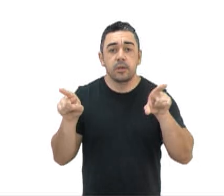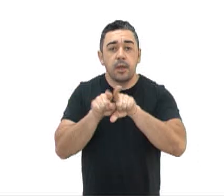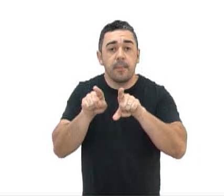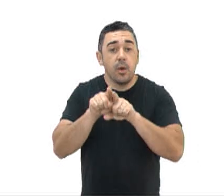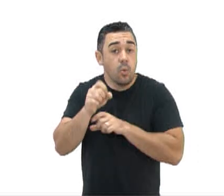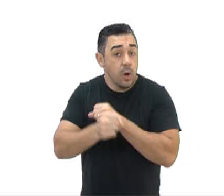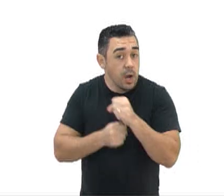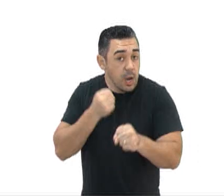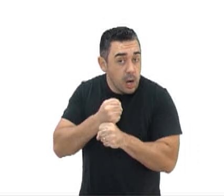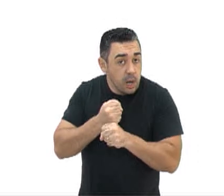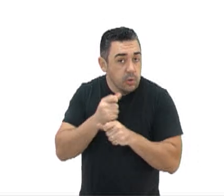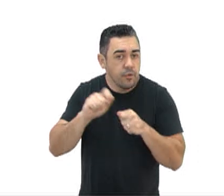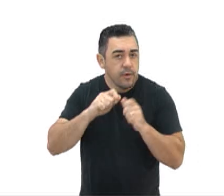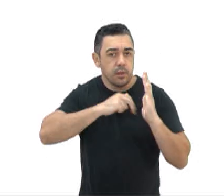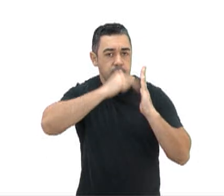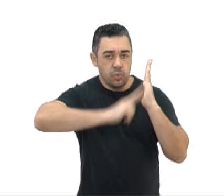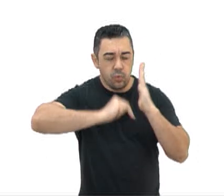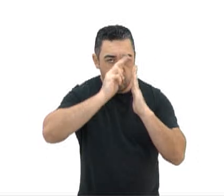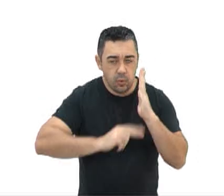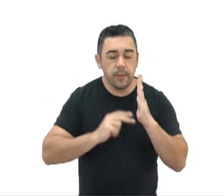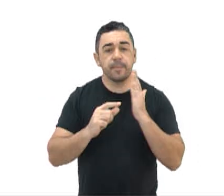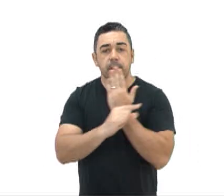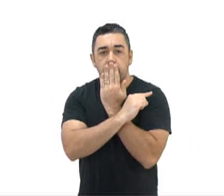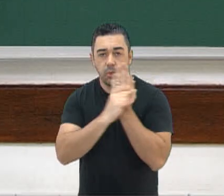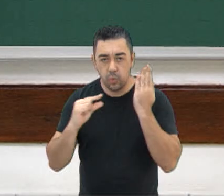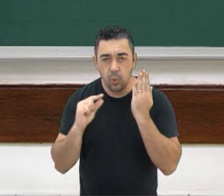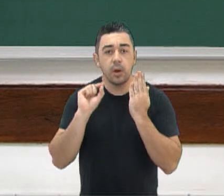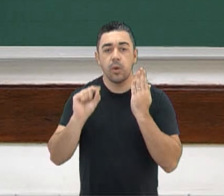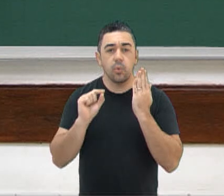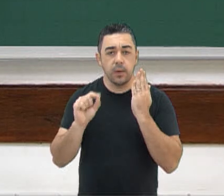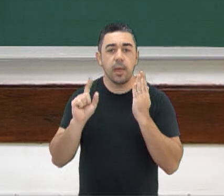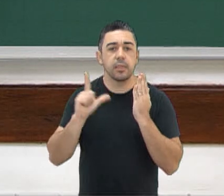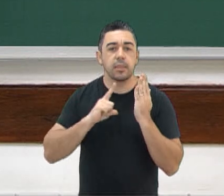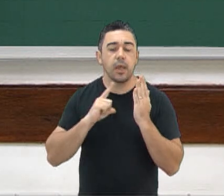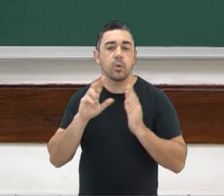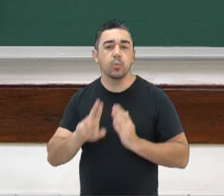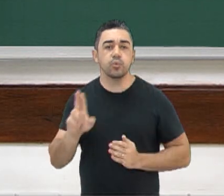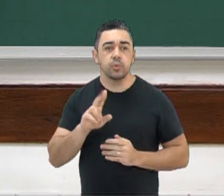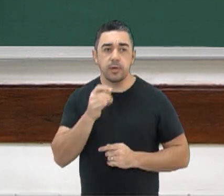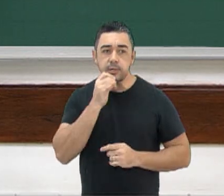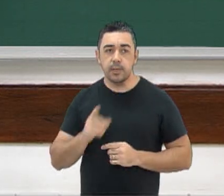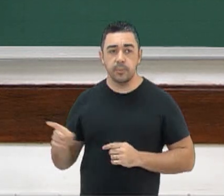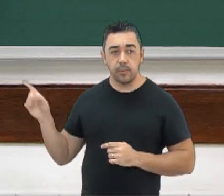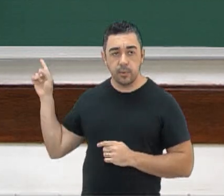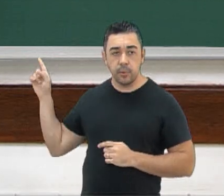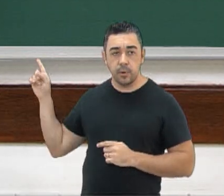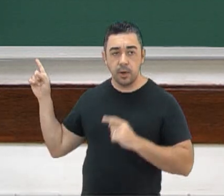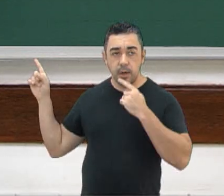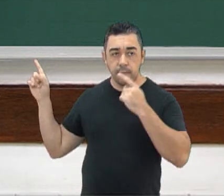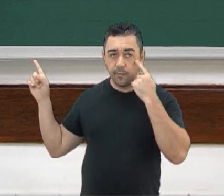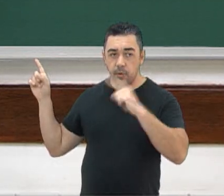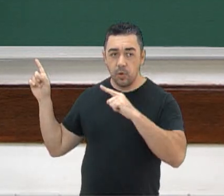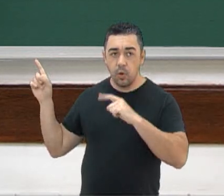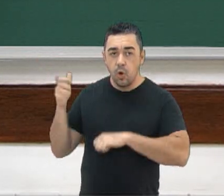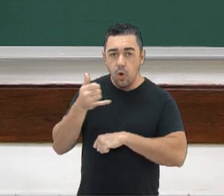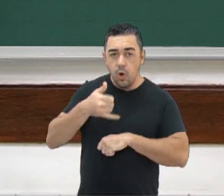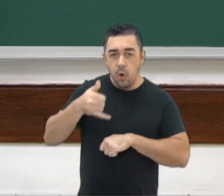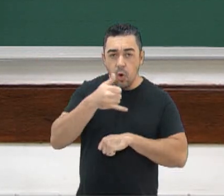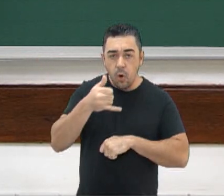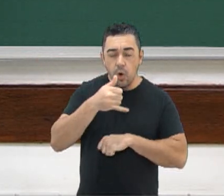foi produzida, o autor e a técnica. Então, no caso desta, óleo pastel